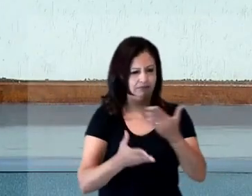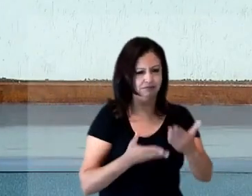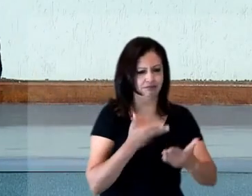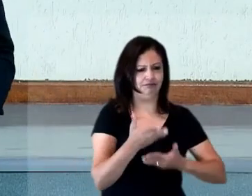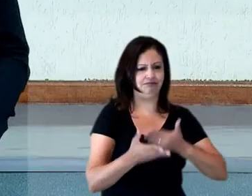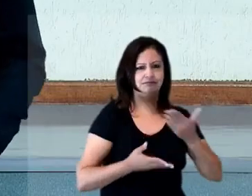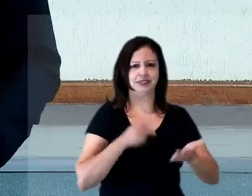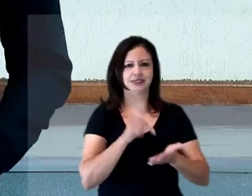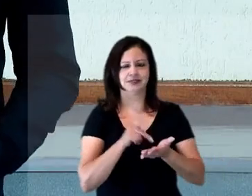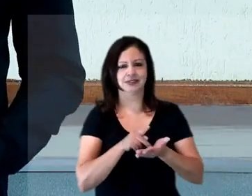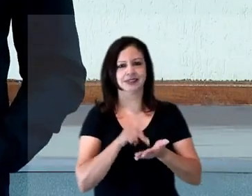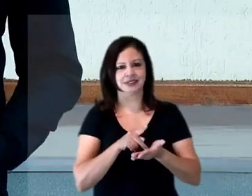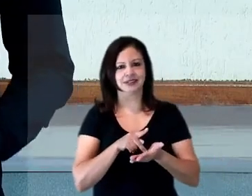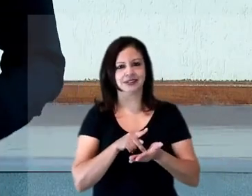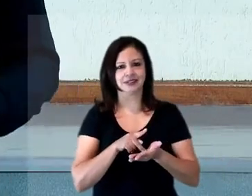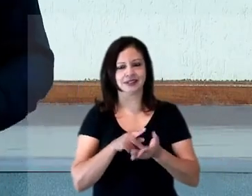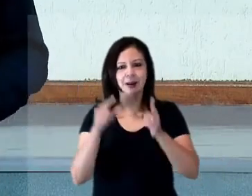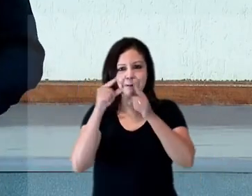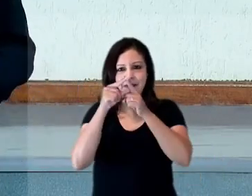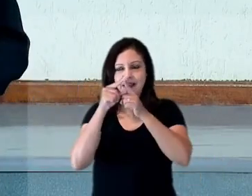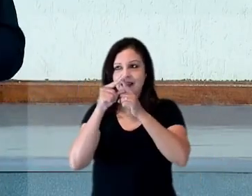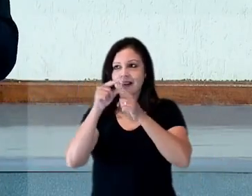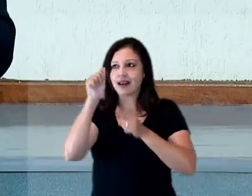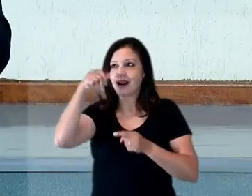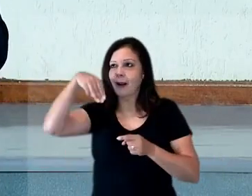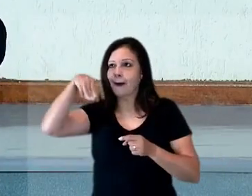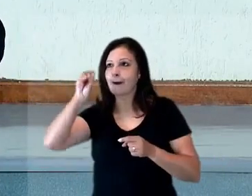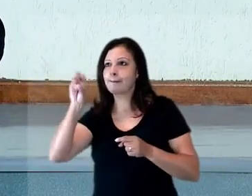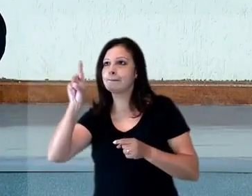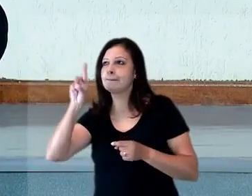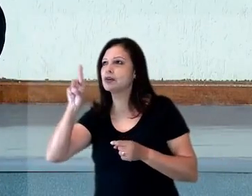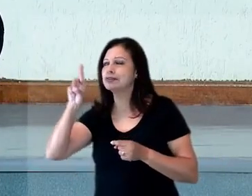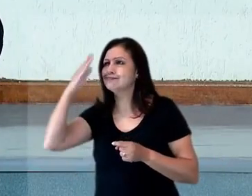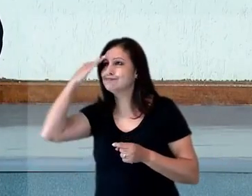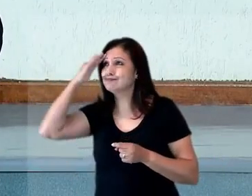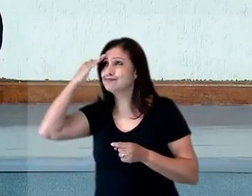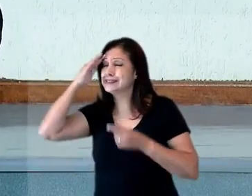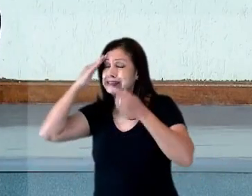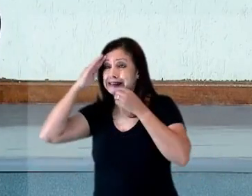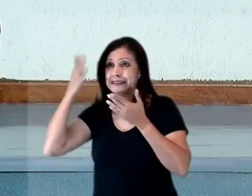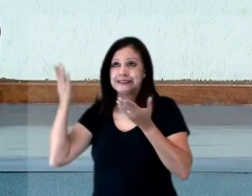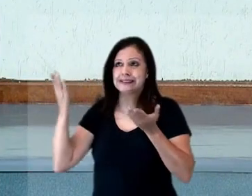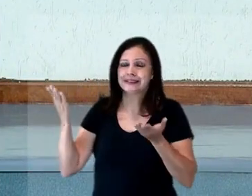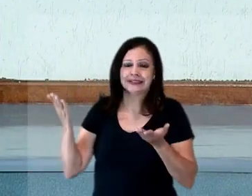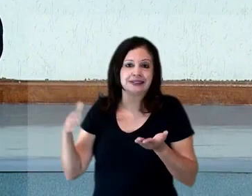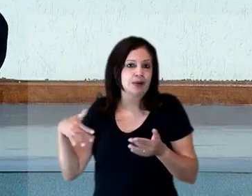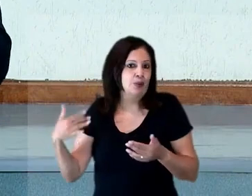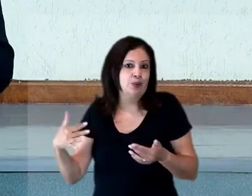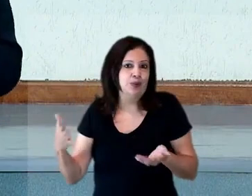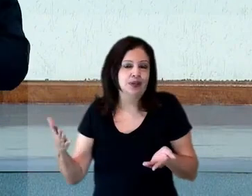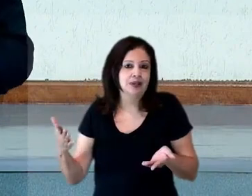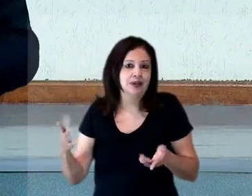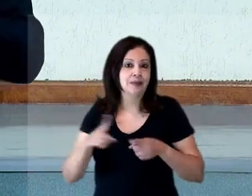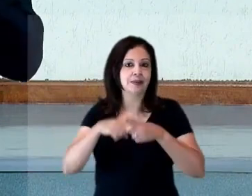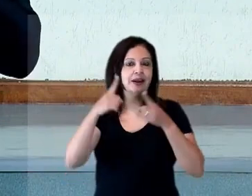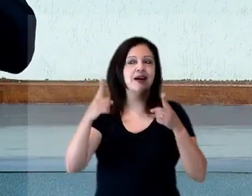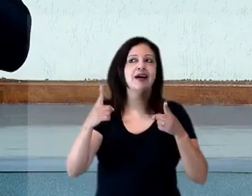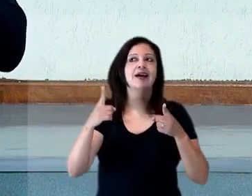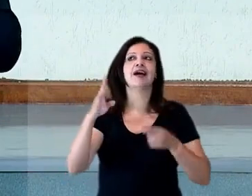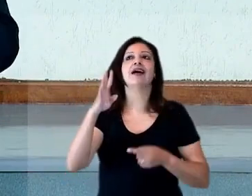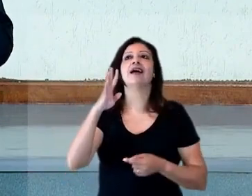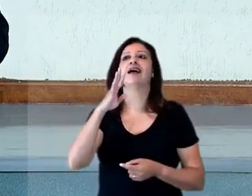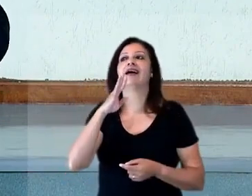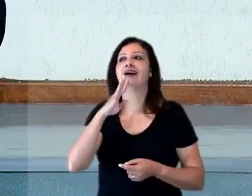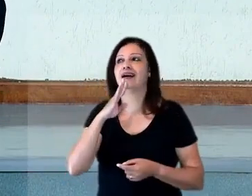nosso entendimento. Para experimentar e viver esse amor, é preciso conhecer e reconhecer